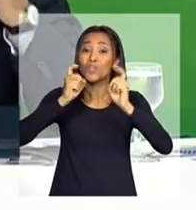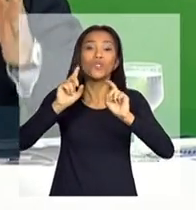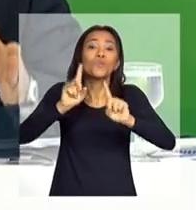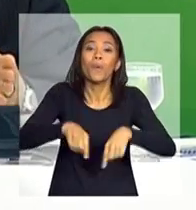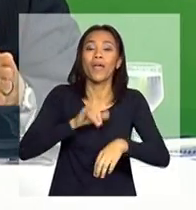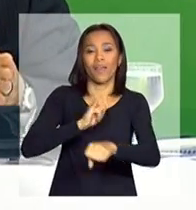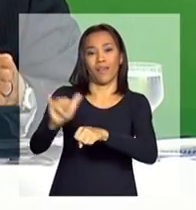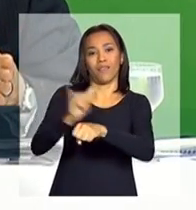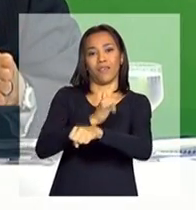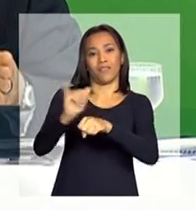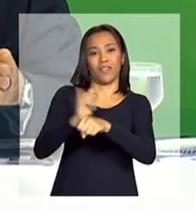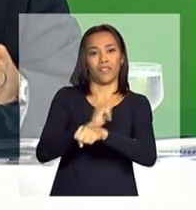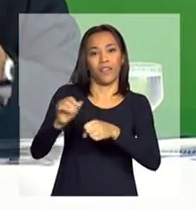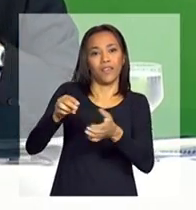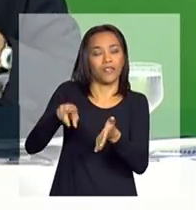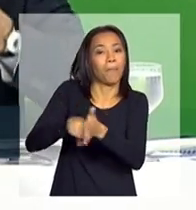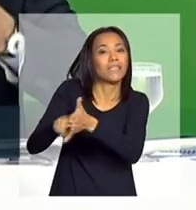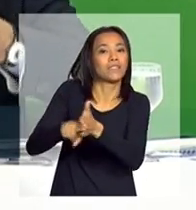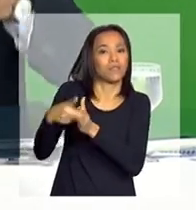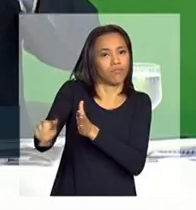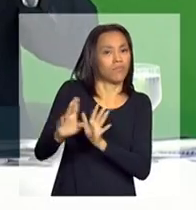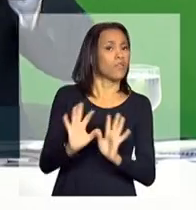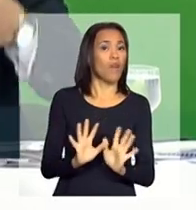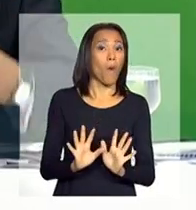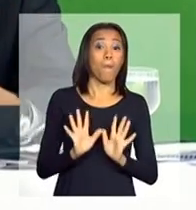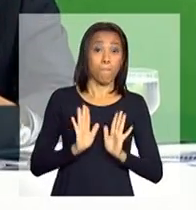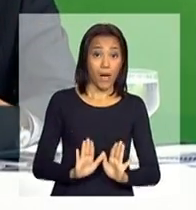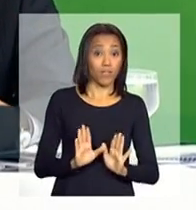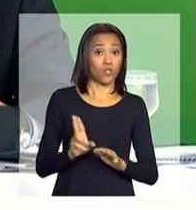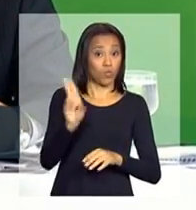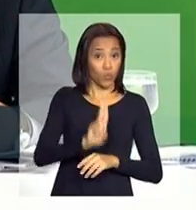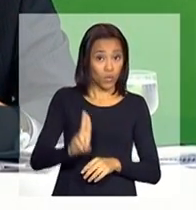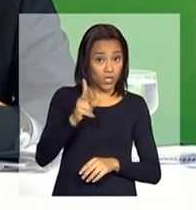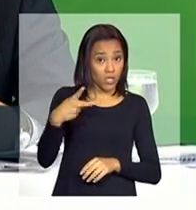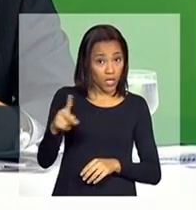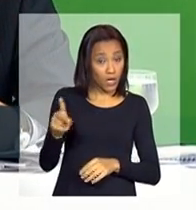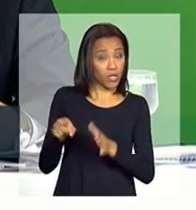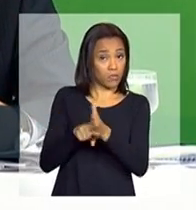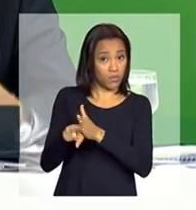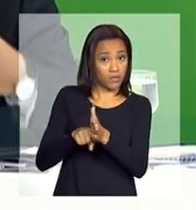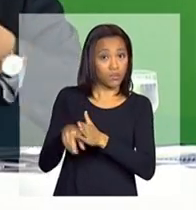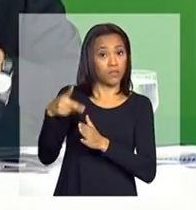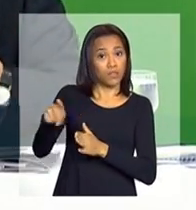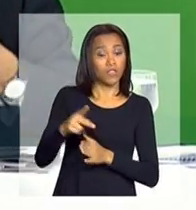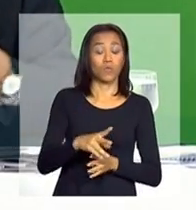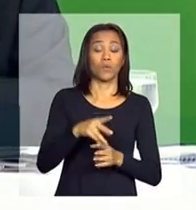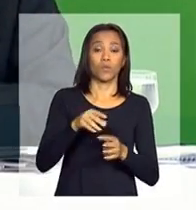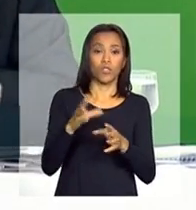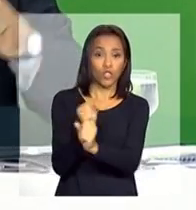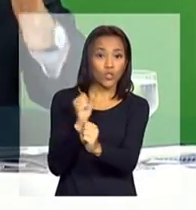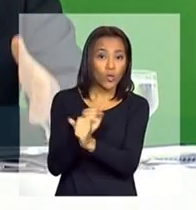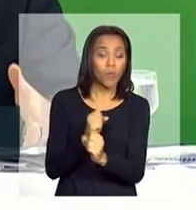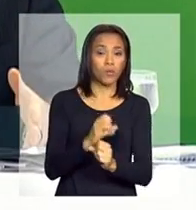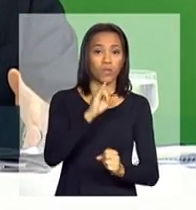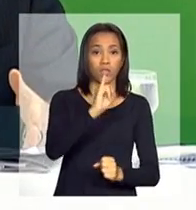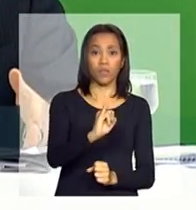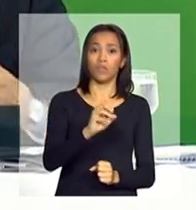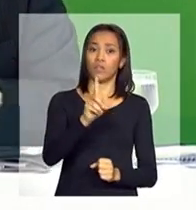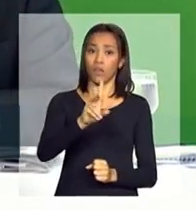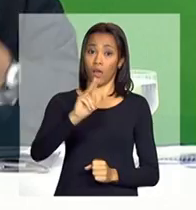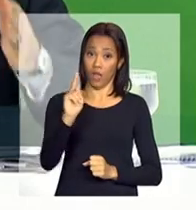ainda que ela seja discutível nós estamos usando a metodologia de cálculo do DH e mostrando que os dados são